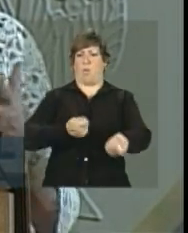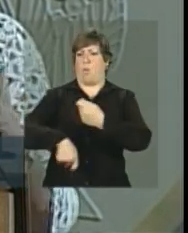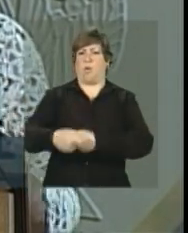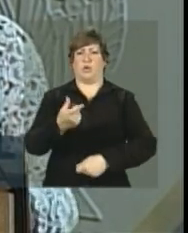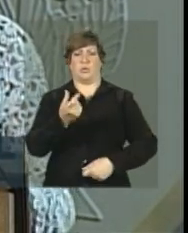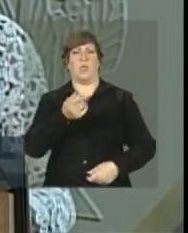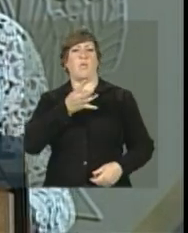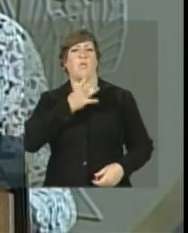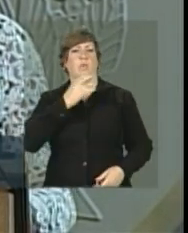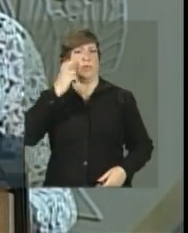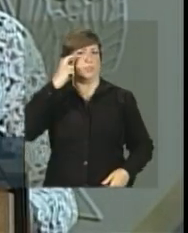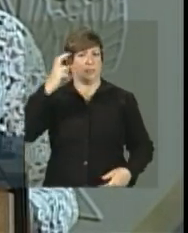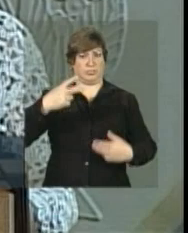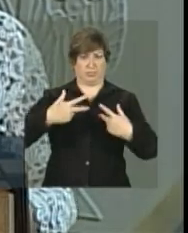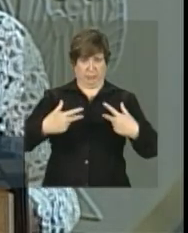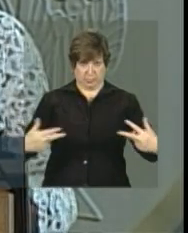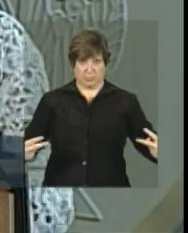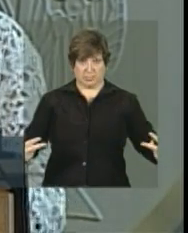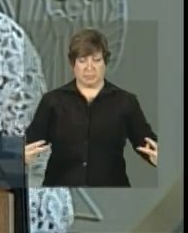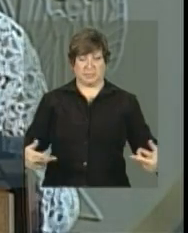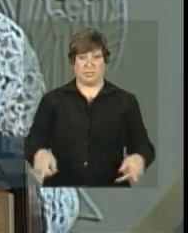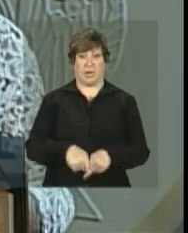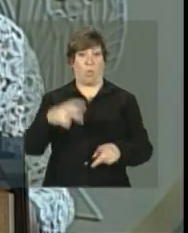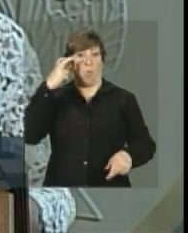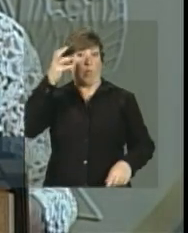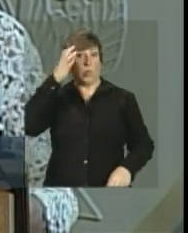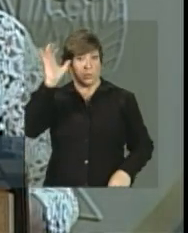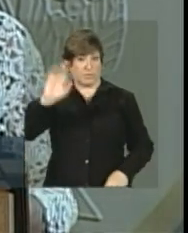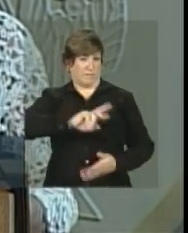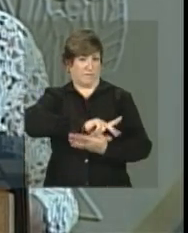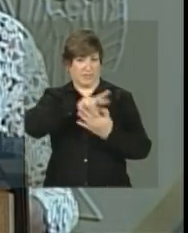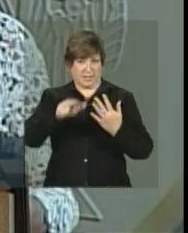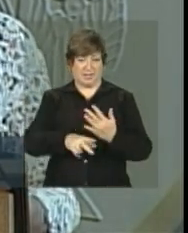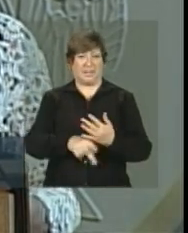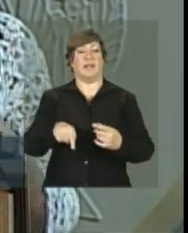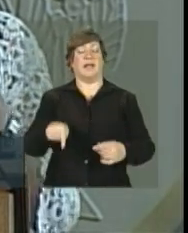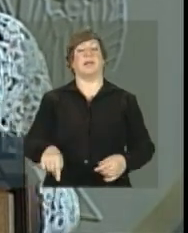gerar conhecimento e de gerar cultura,